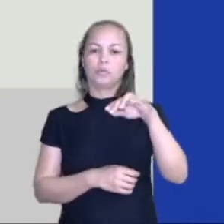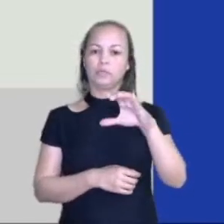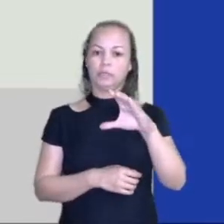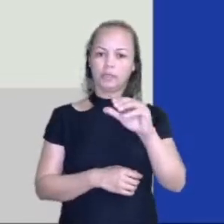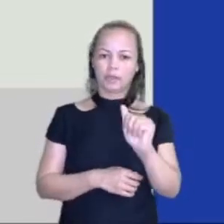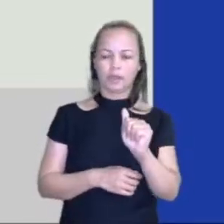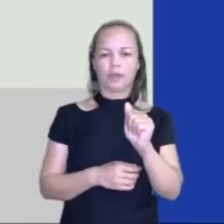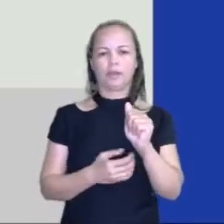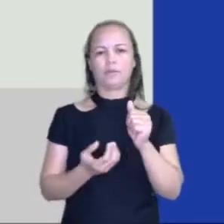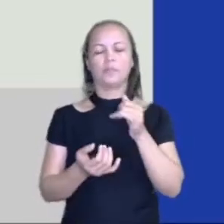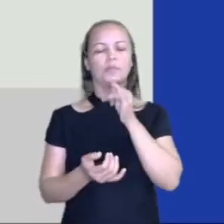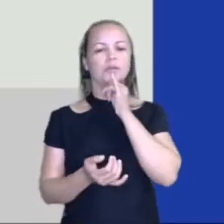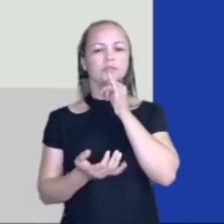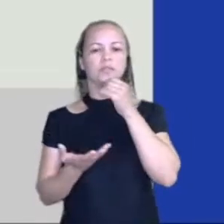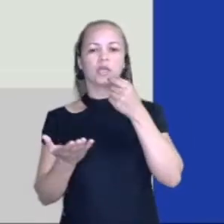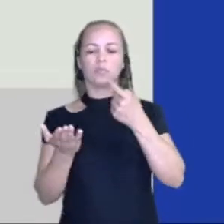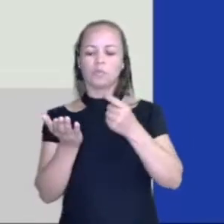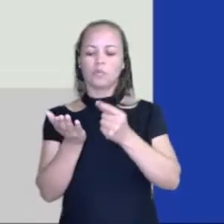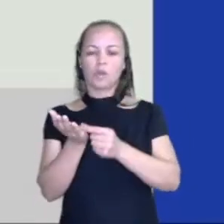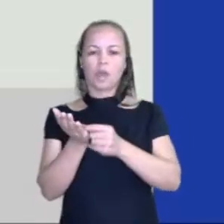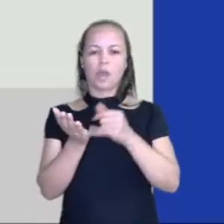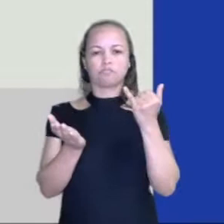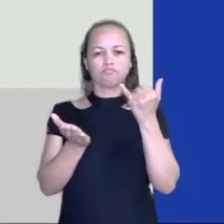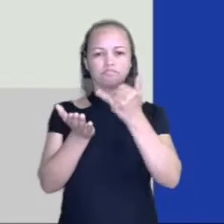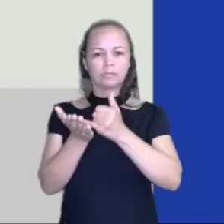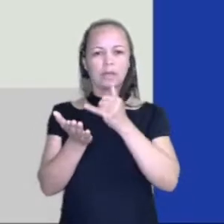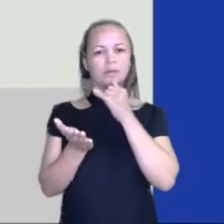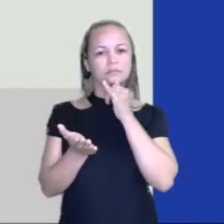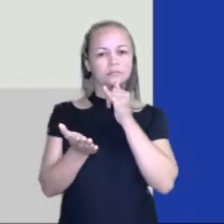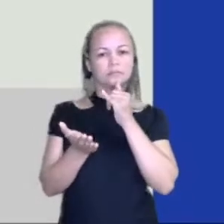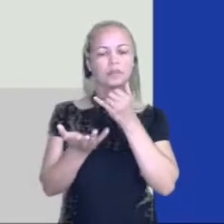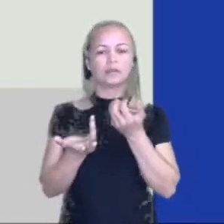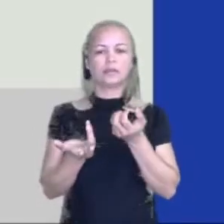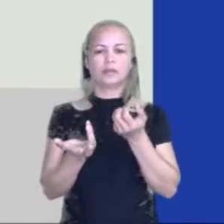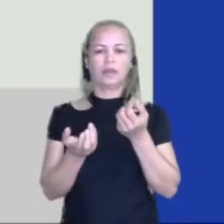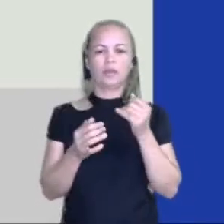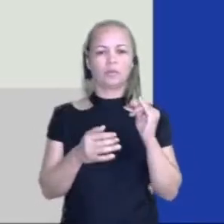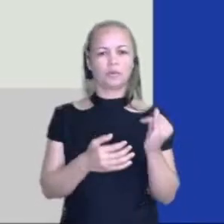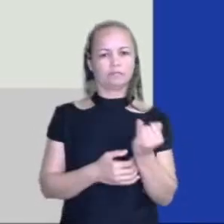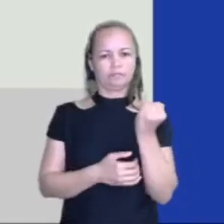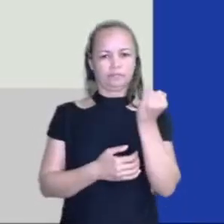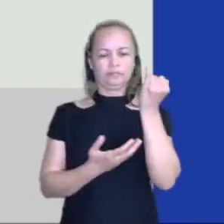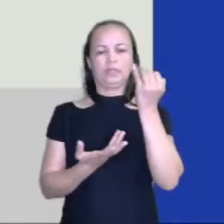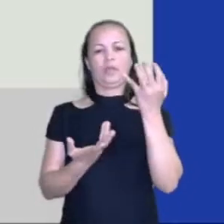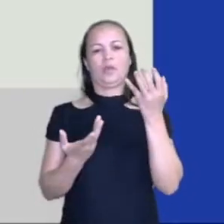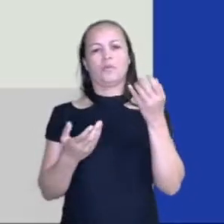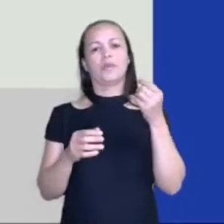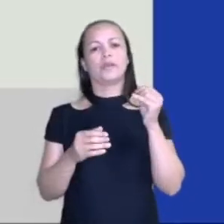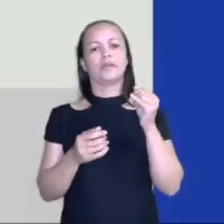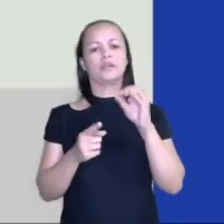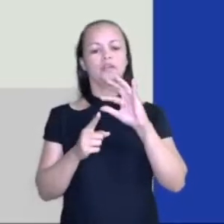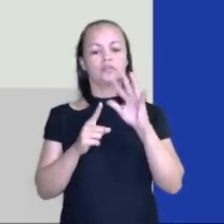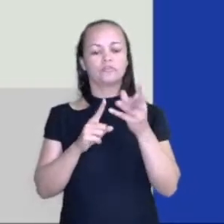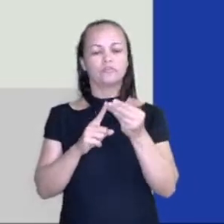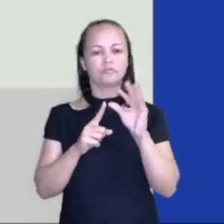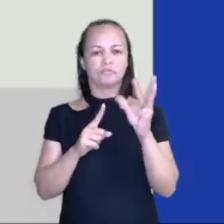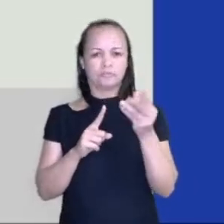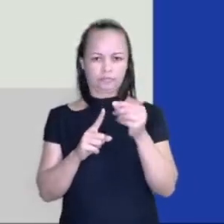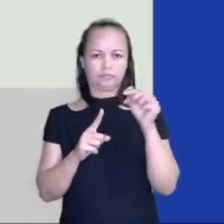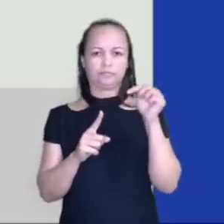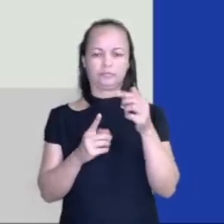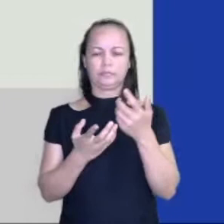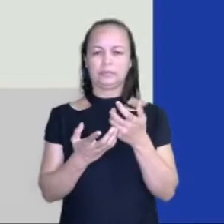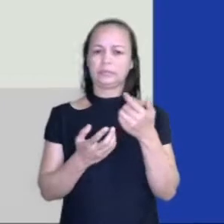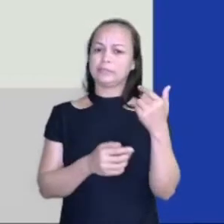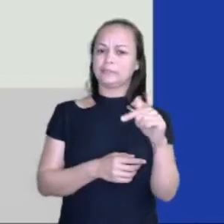única essa é uma grandeza fundamental física pois sem a sua corrente